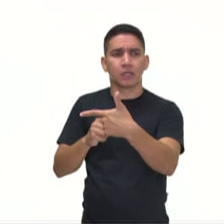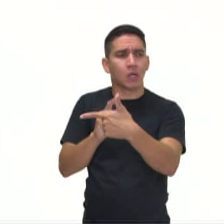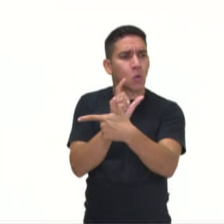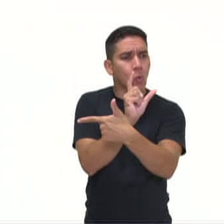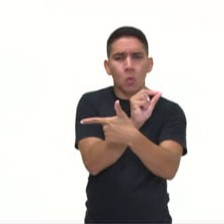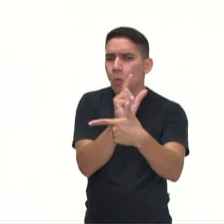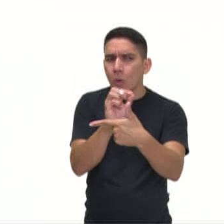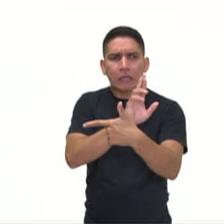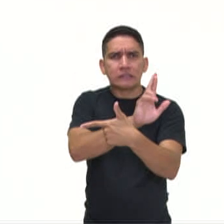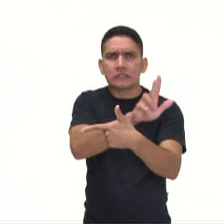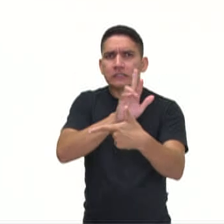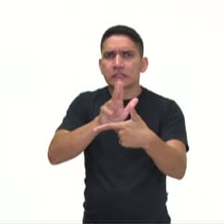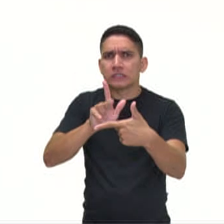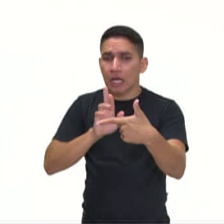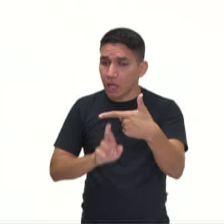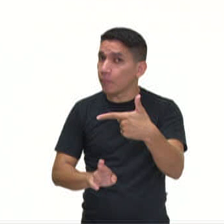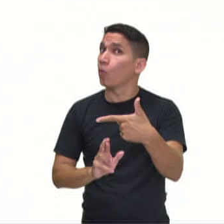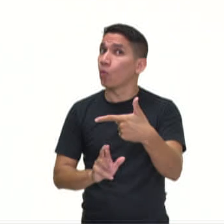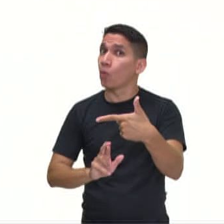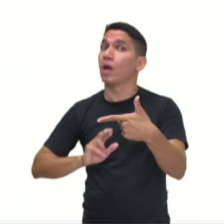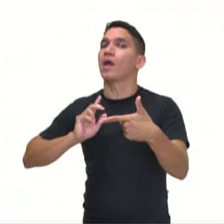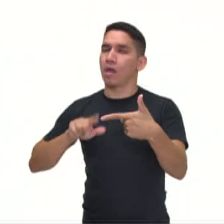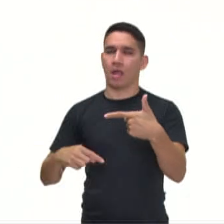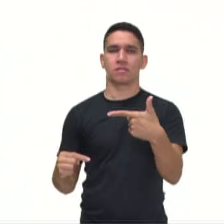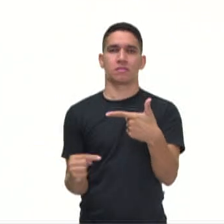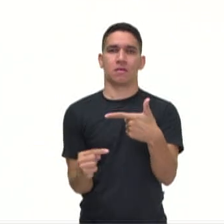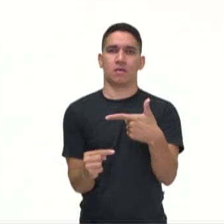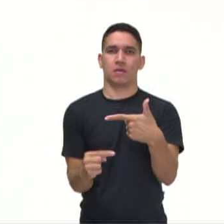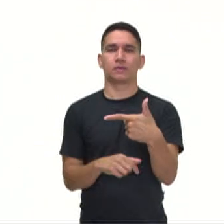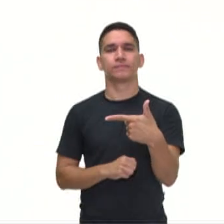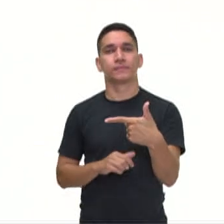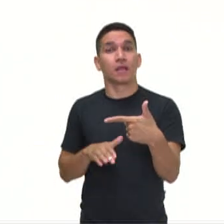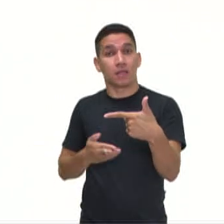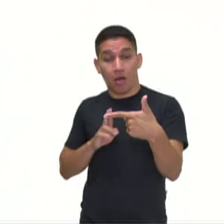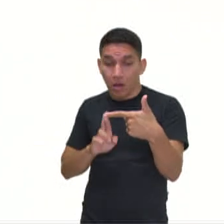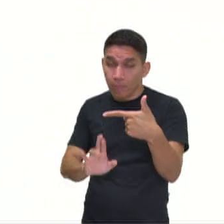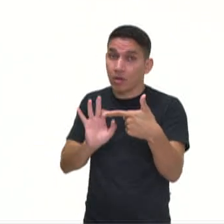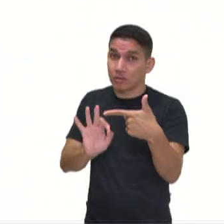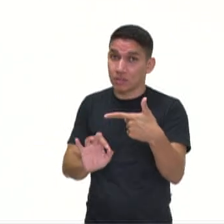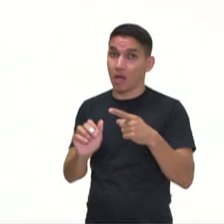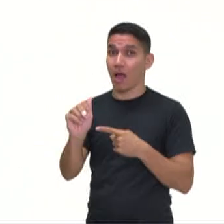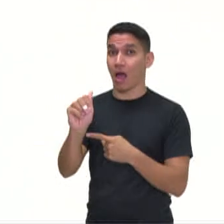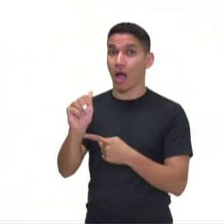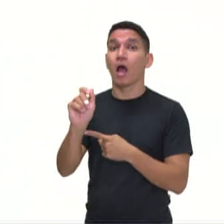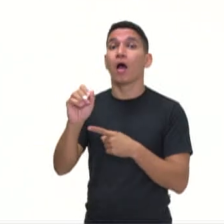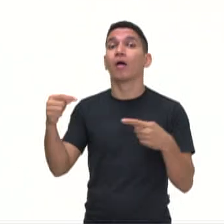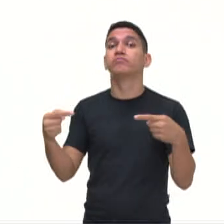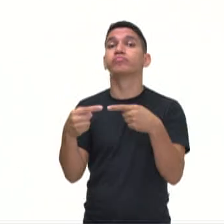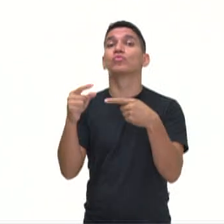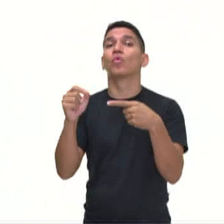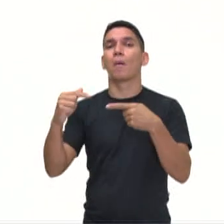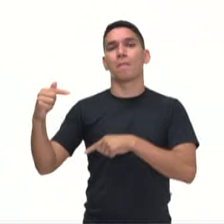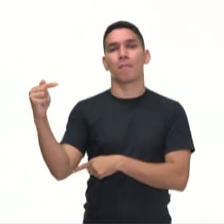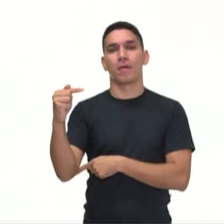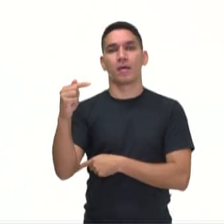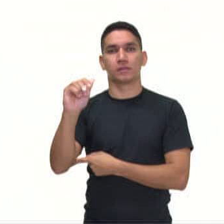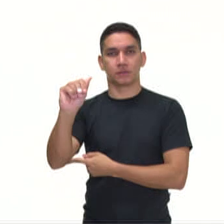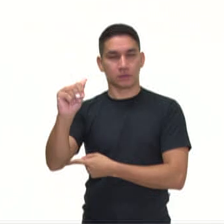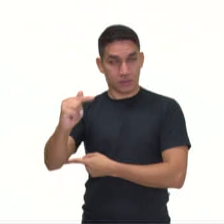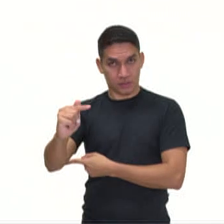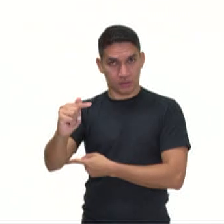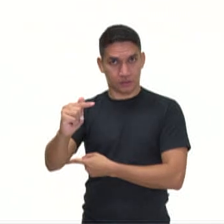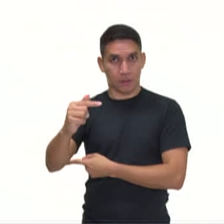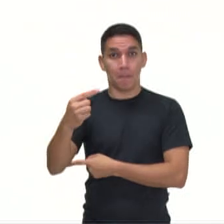negativo, o resultado final fica negativo. Então, o valor da letra A é igual a menos